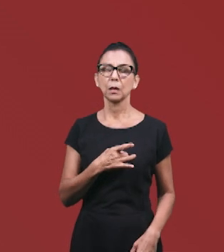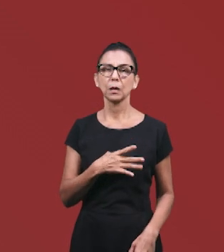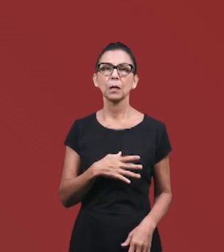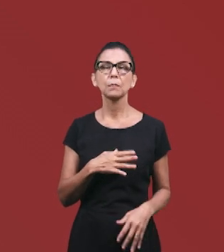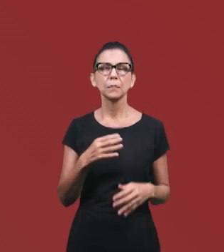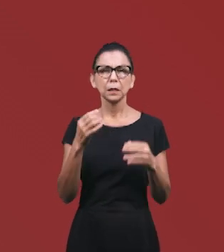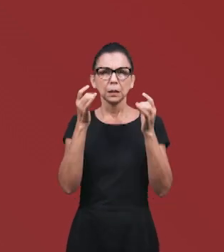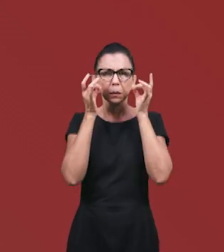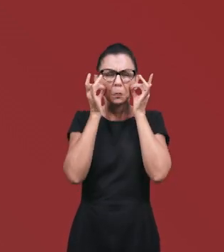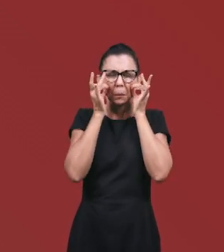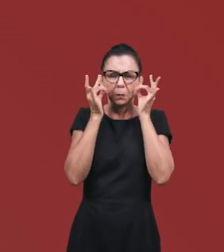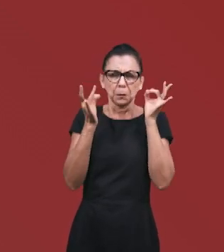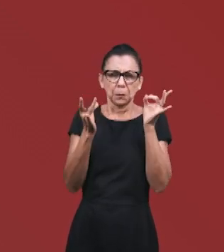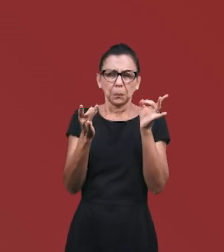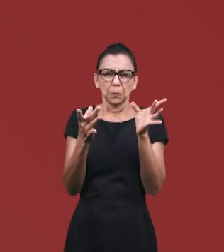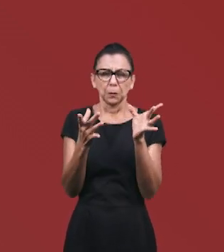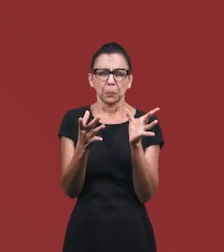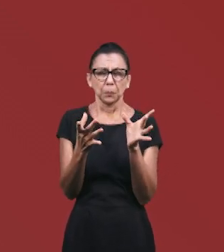aflições, minha dor,